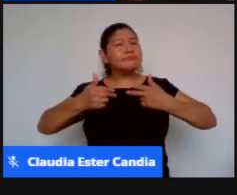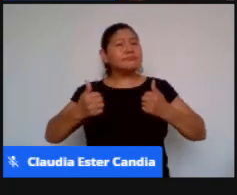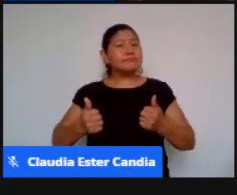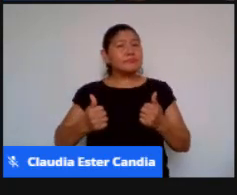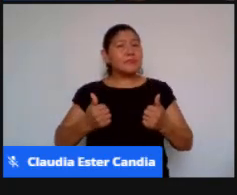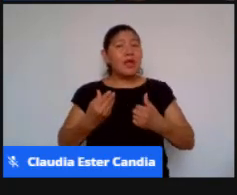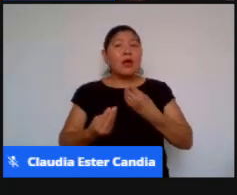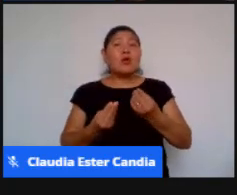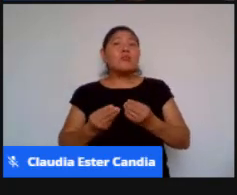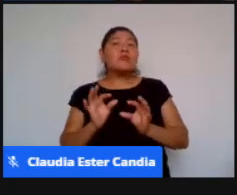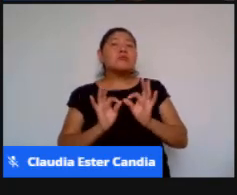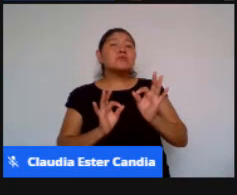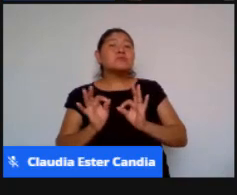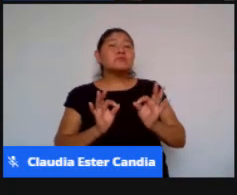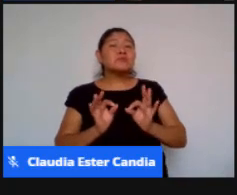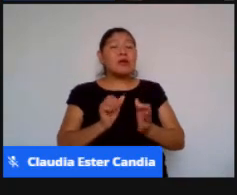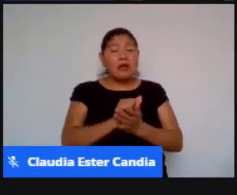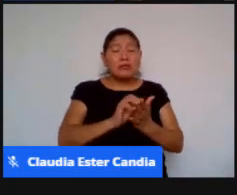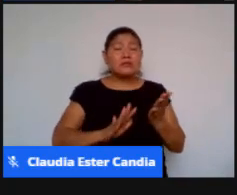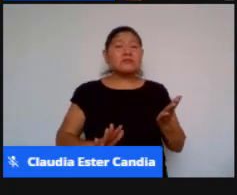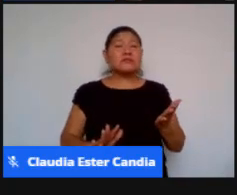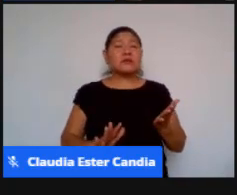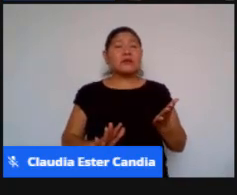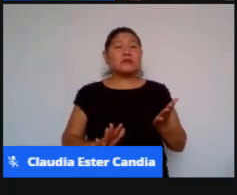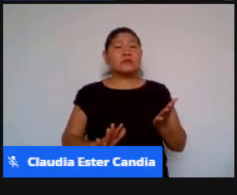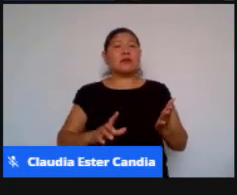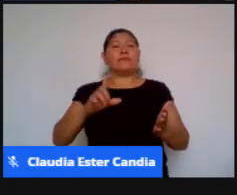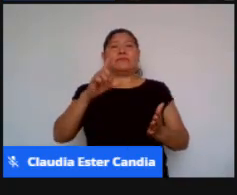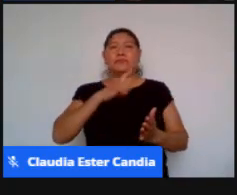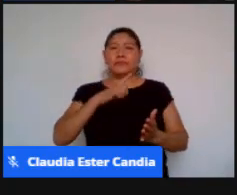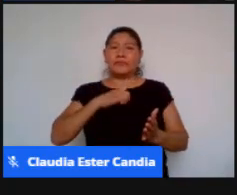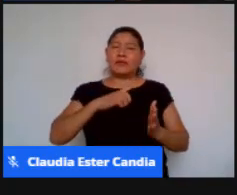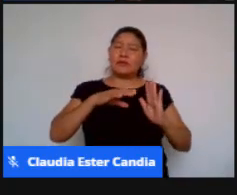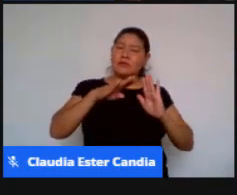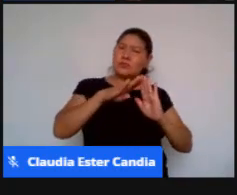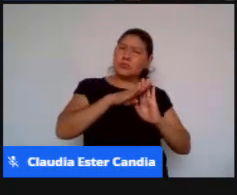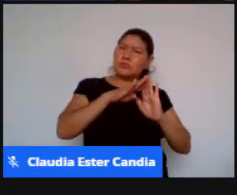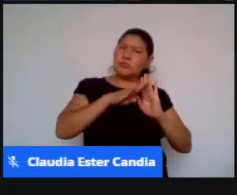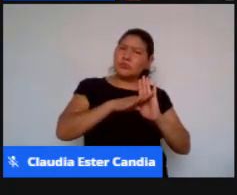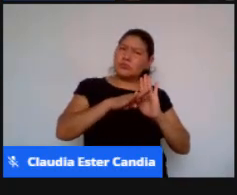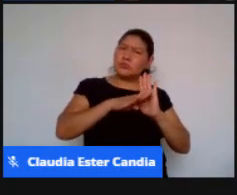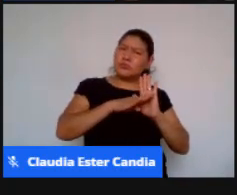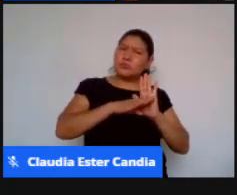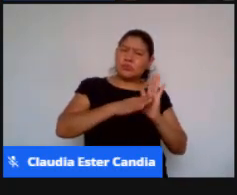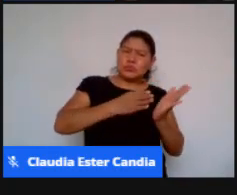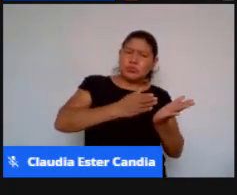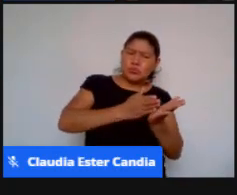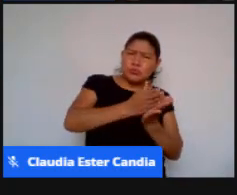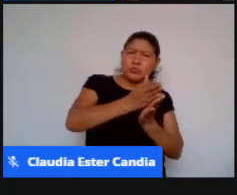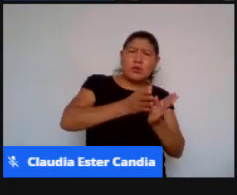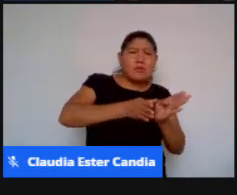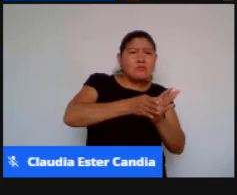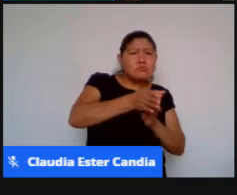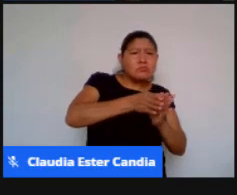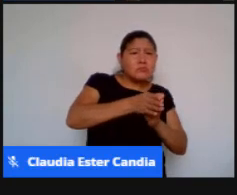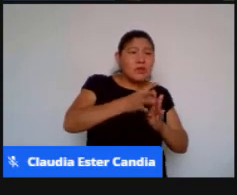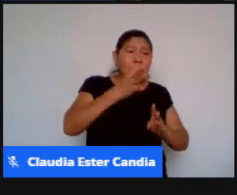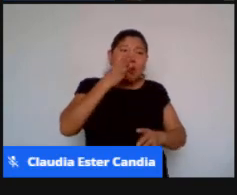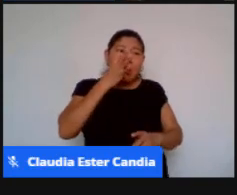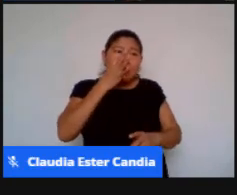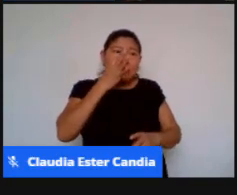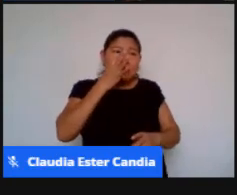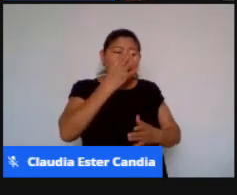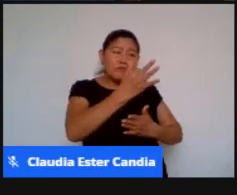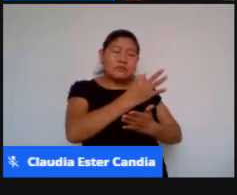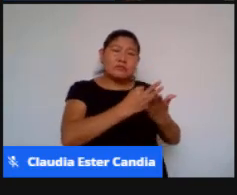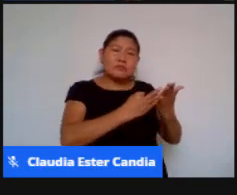foram elaboradas as questões? Então, todas as questões, ela tem uma instrução, né? Olha o texto, ou leia o texto, olha a figura, né?